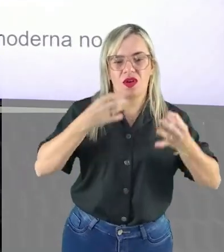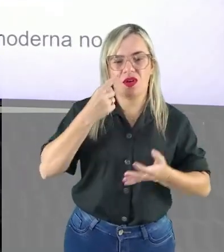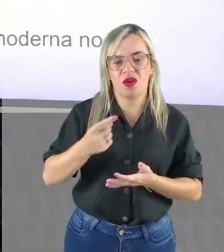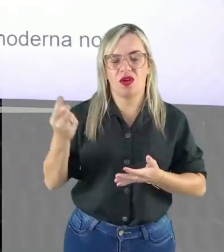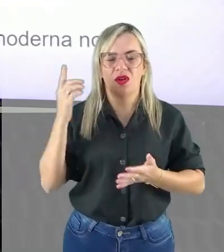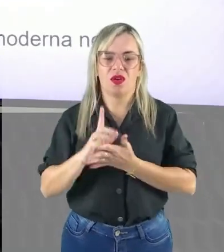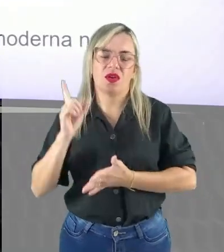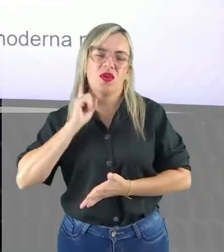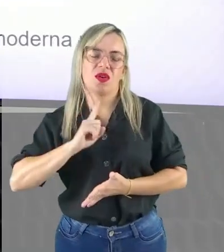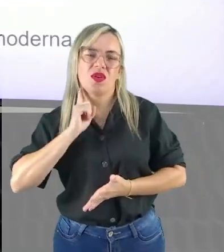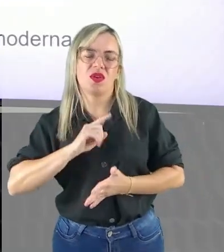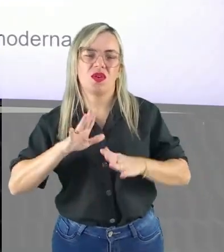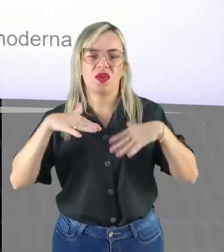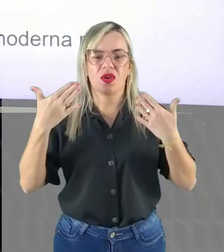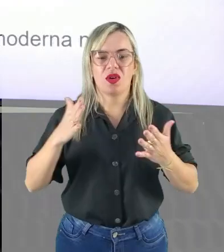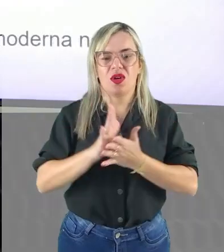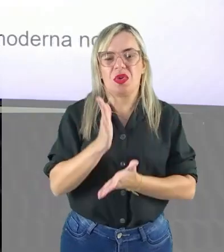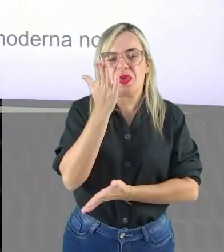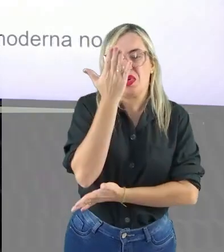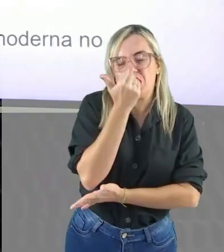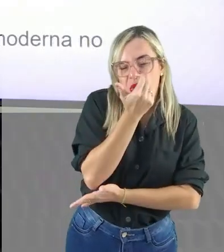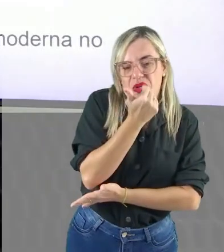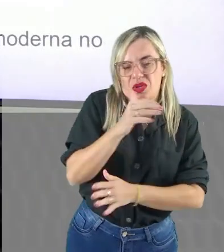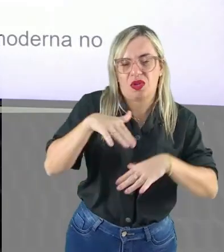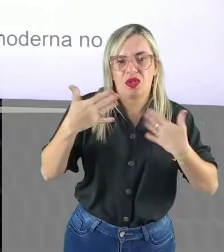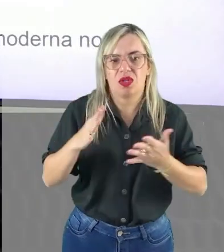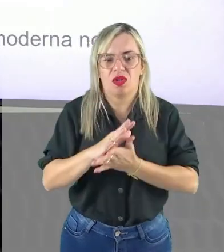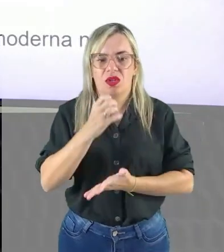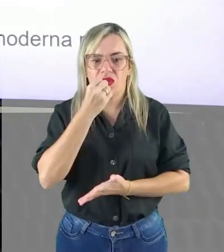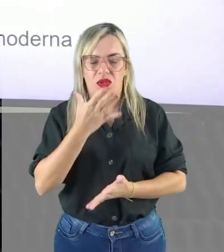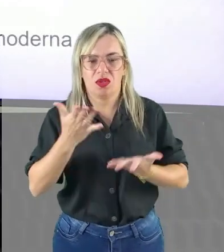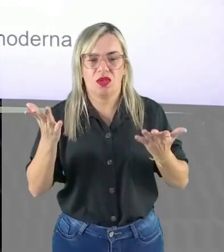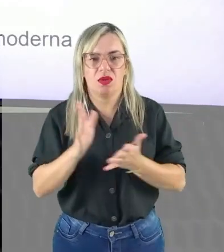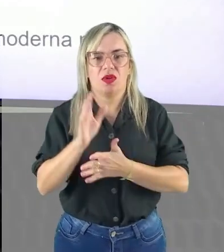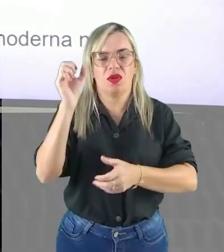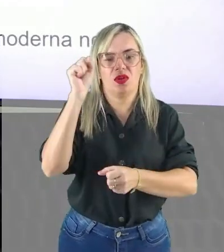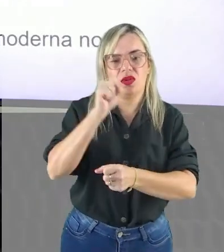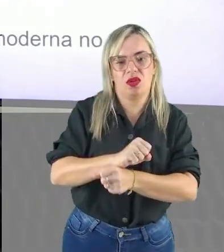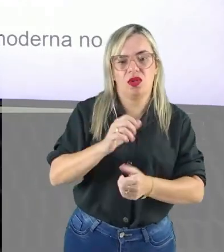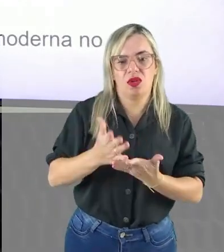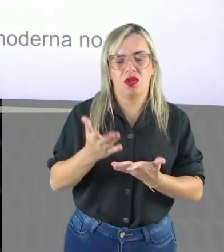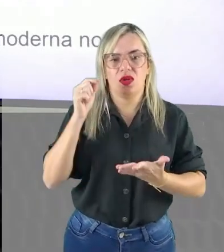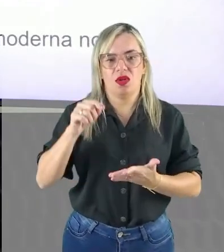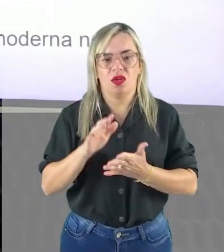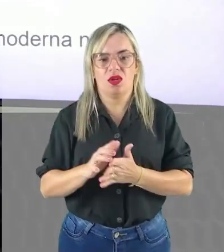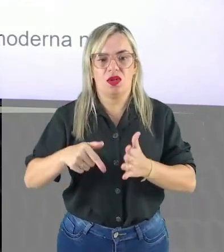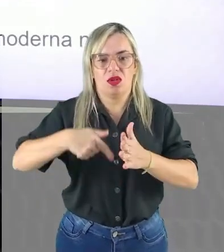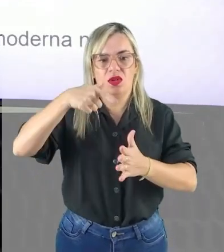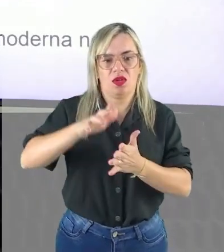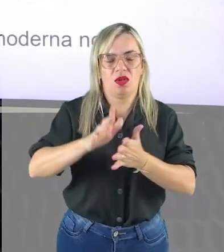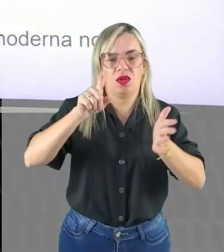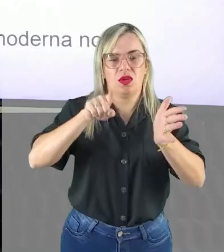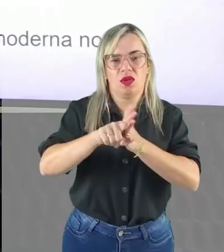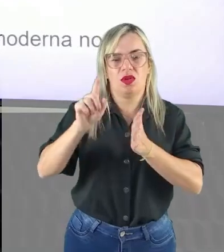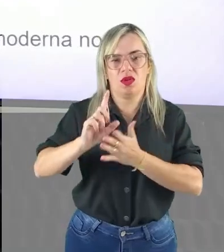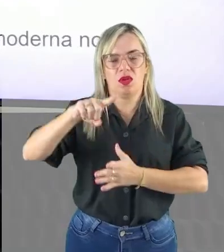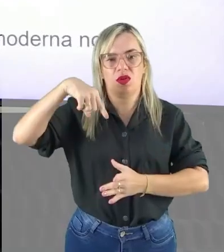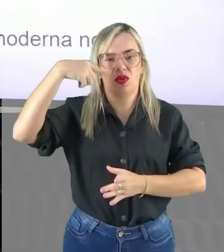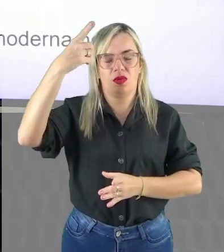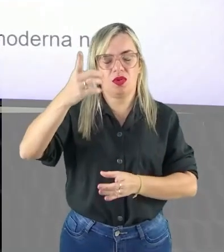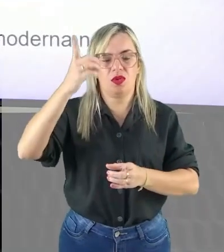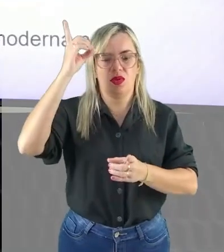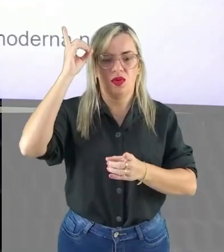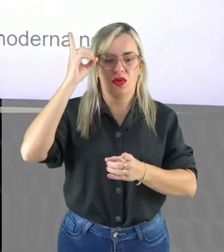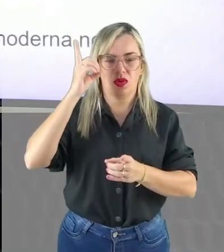sobre esta contaminação dos alimentos. Tá bom, pessoal? Então, ficamos aqui na nossa questão 7, tá? Nos vemos na